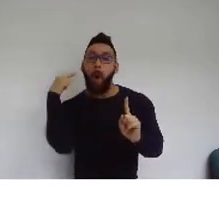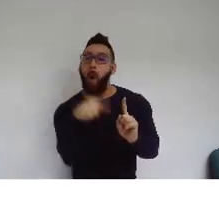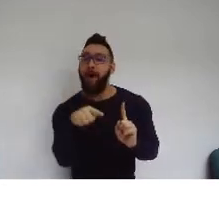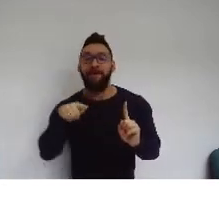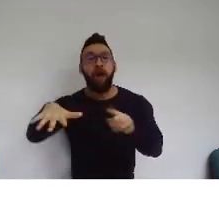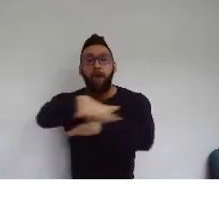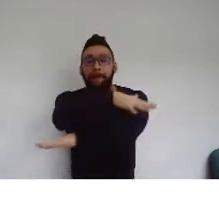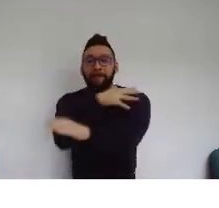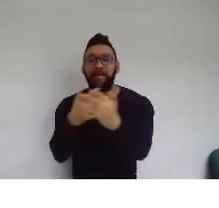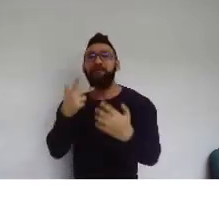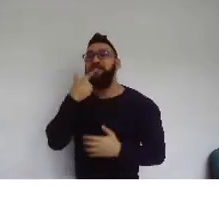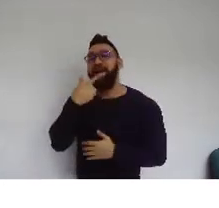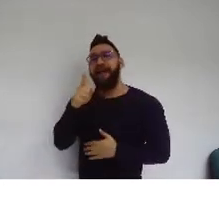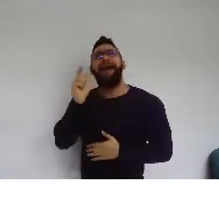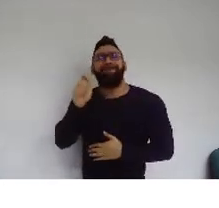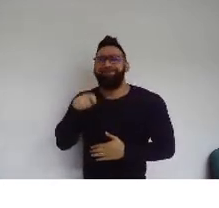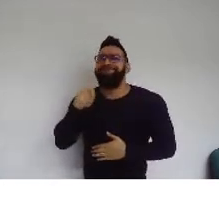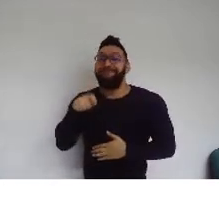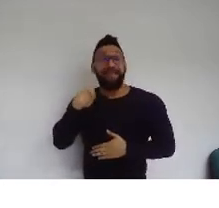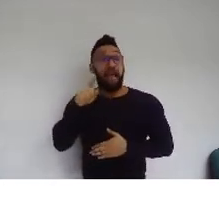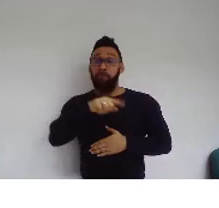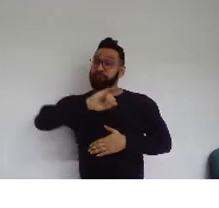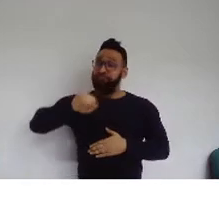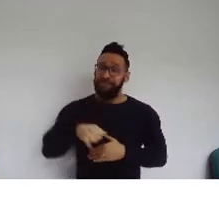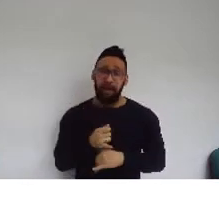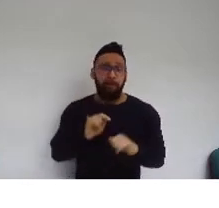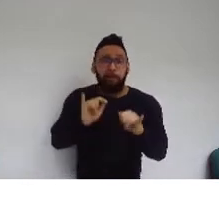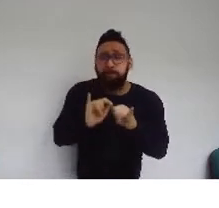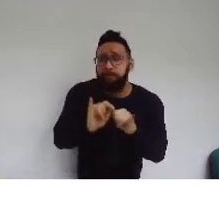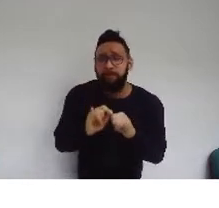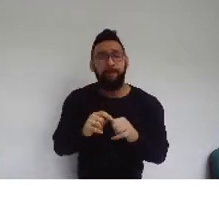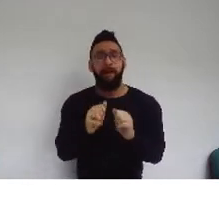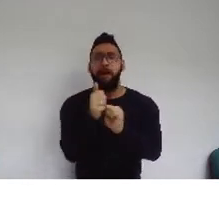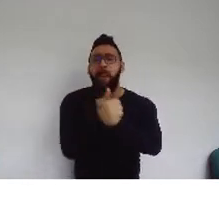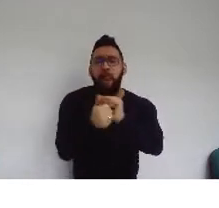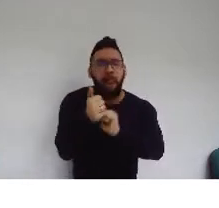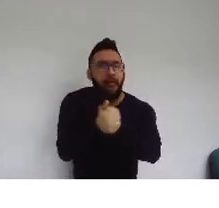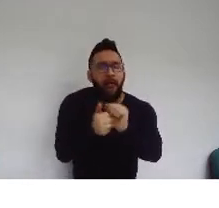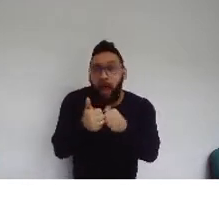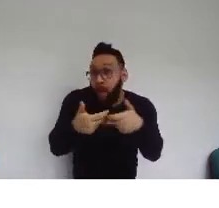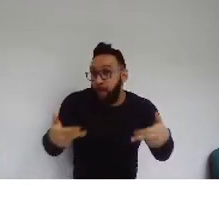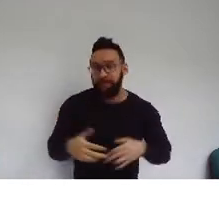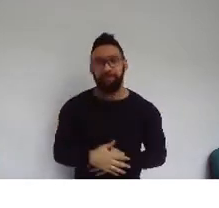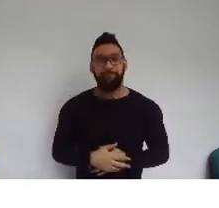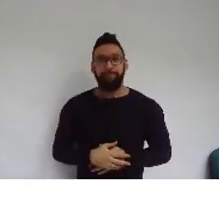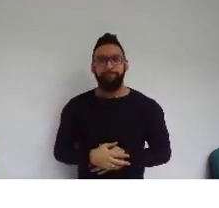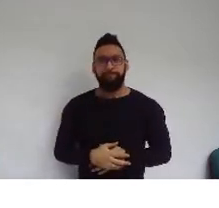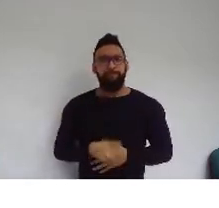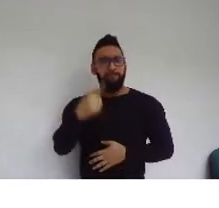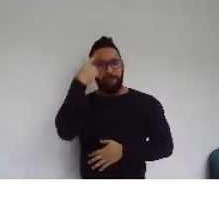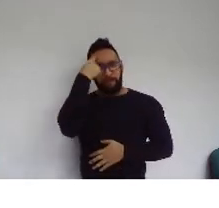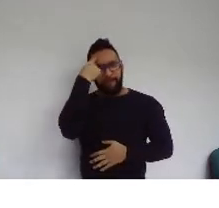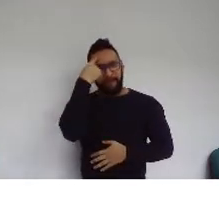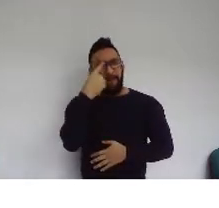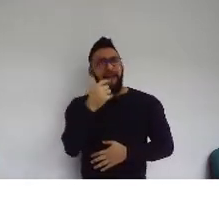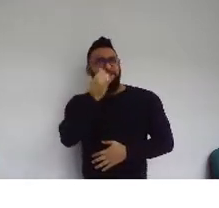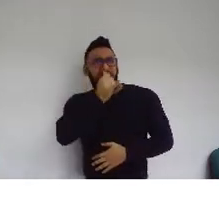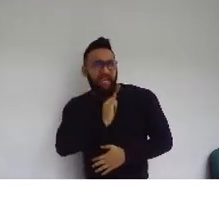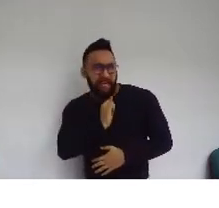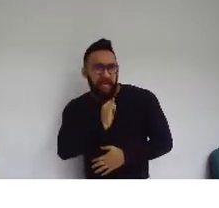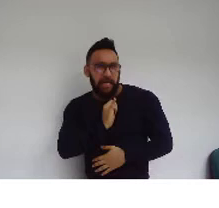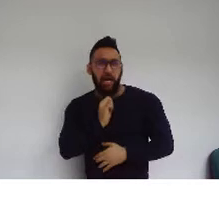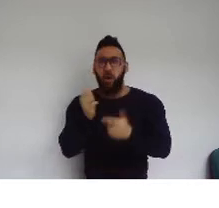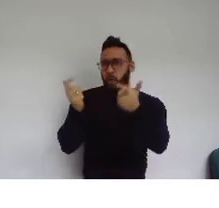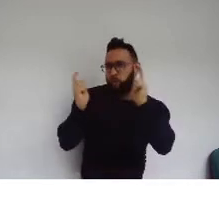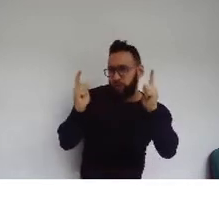em discussão, elas não se separam do sentimento de solidão, da procura de um